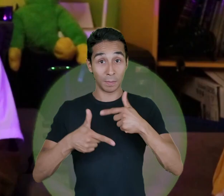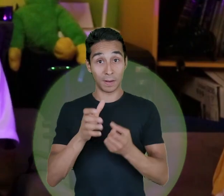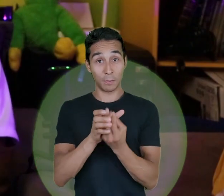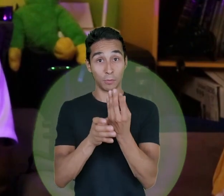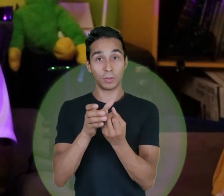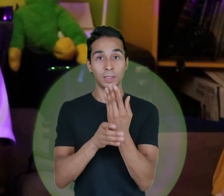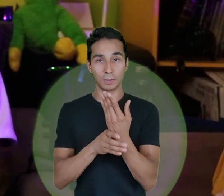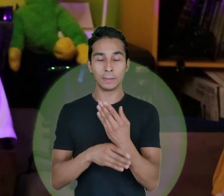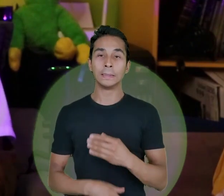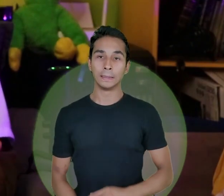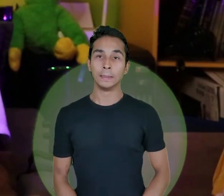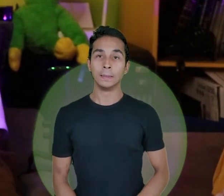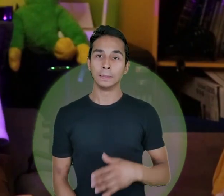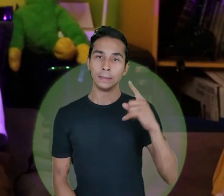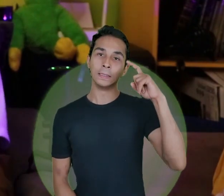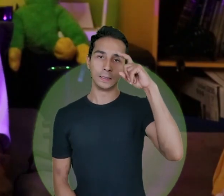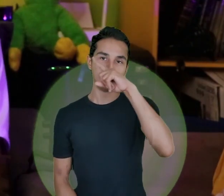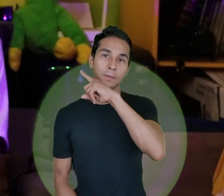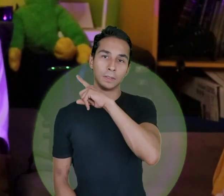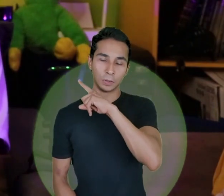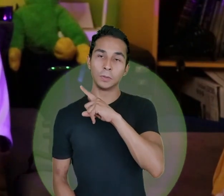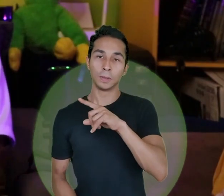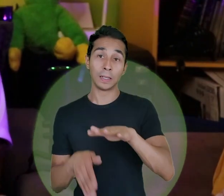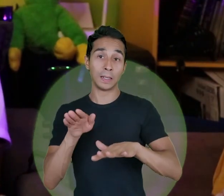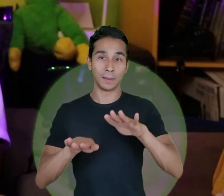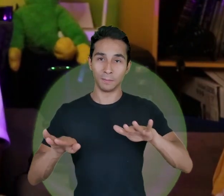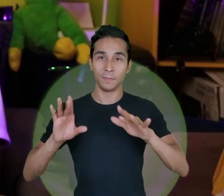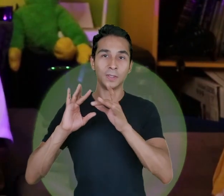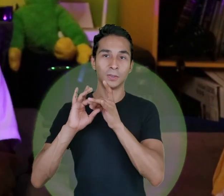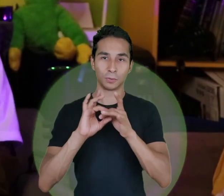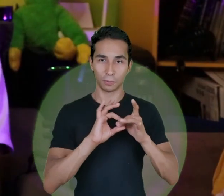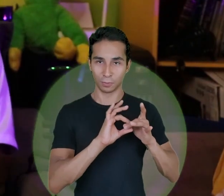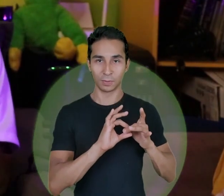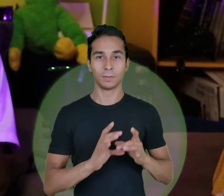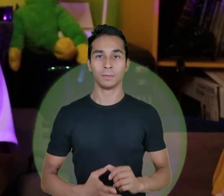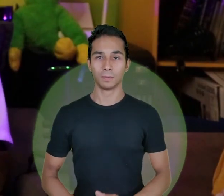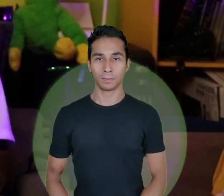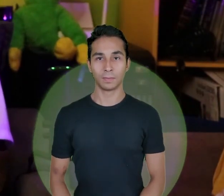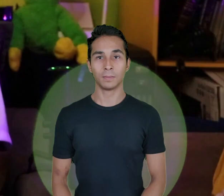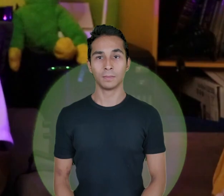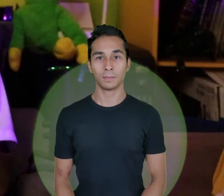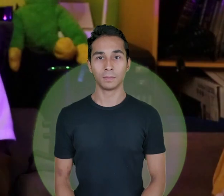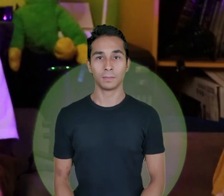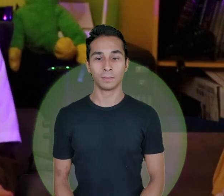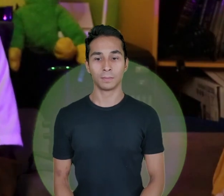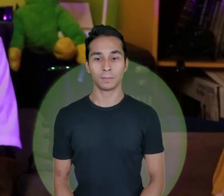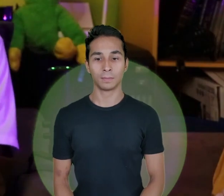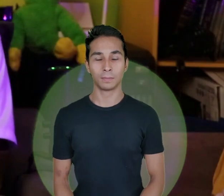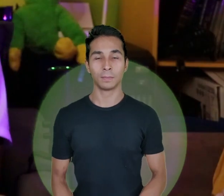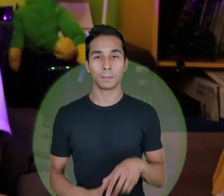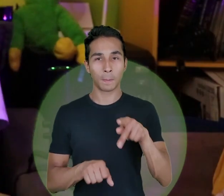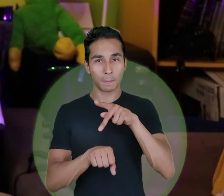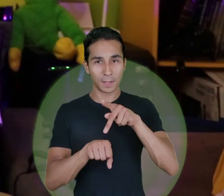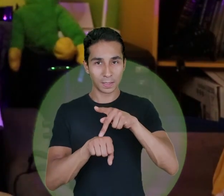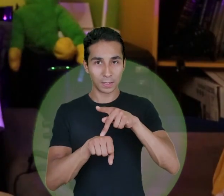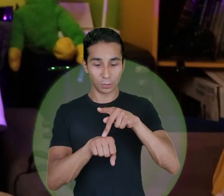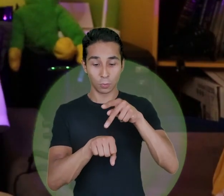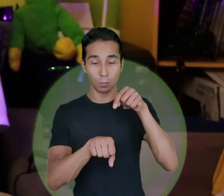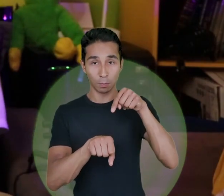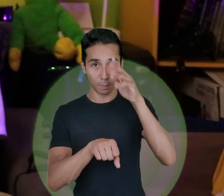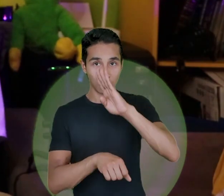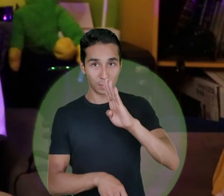sua vivência ou de quem ele realmente é. E pra gente entender um pouquinho aí do nosso país e da cultura,